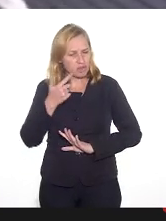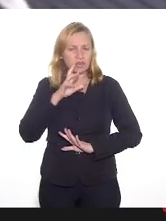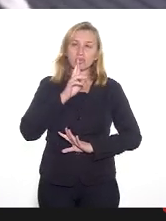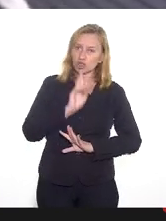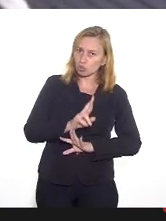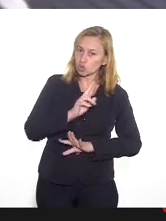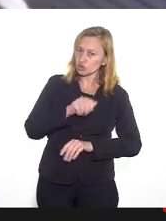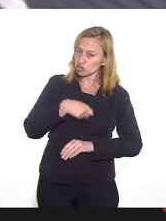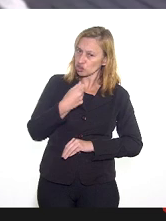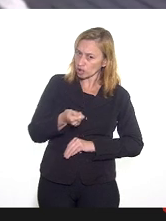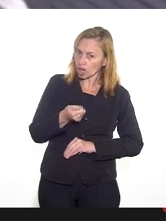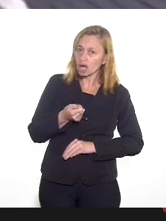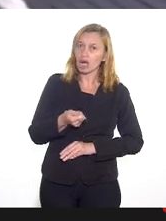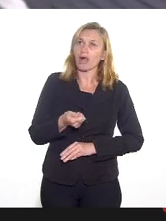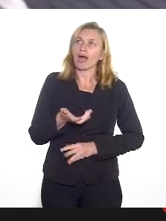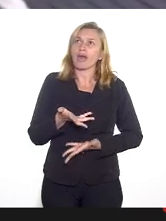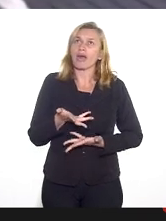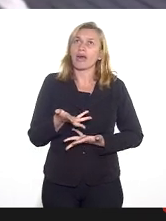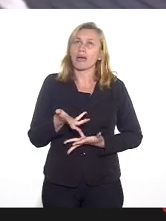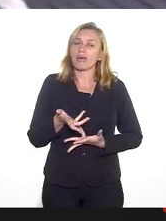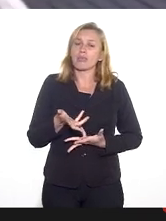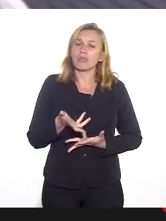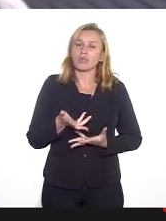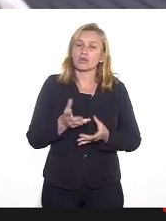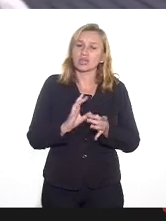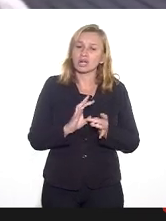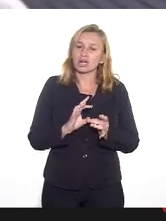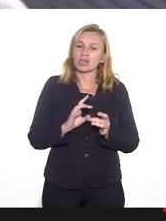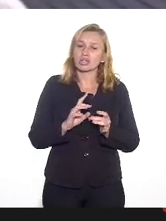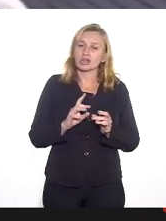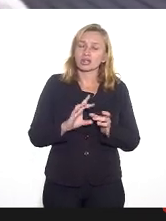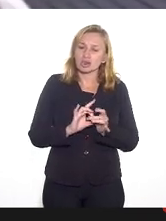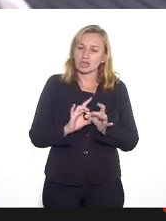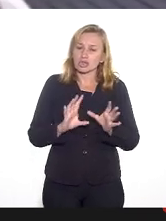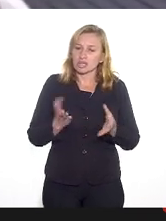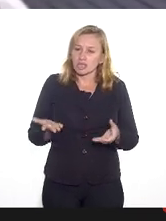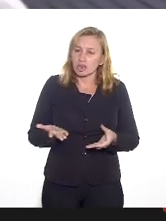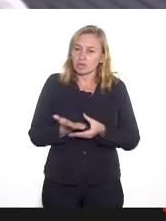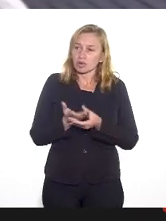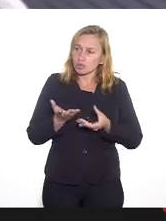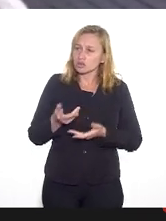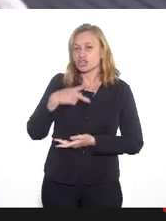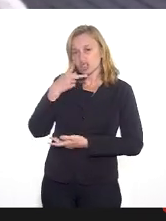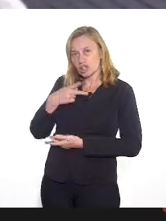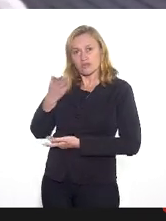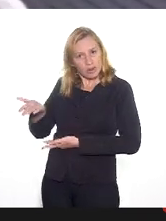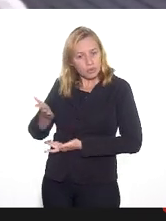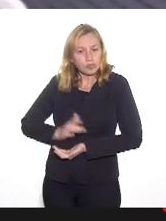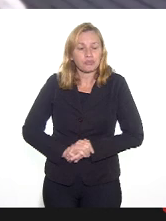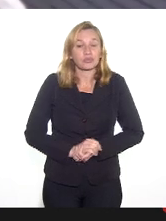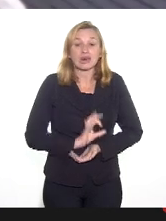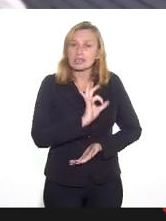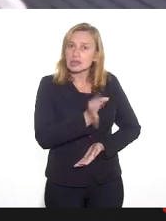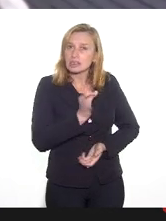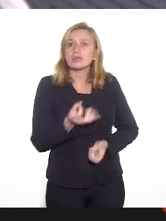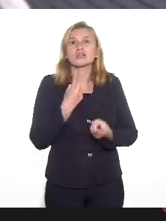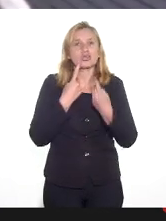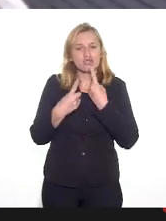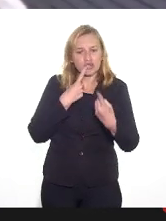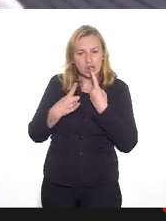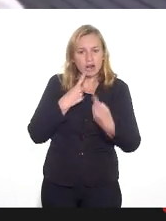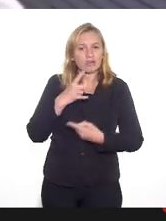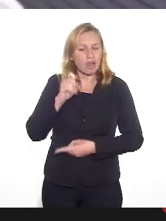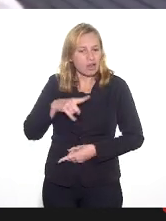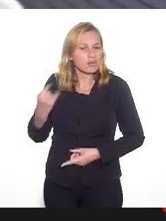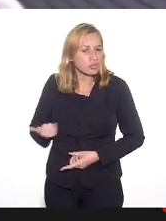resposta para poder abrir esses processos que a Vossa Excelência citou. Com certeza, esse diálogo é